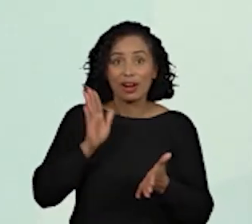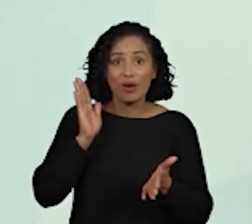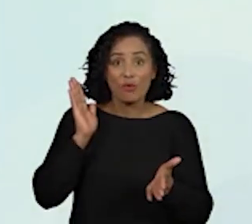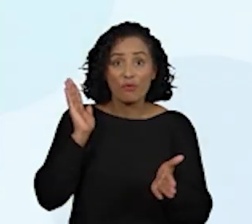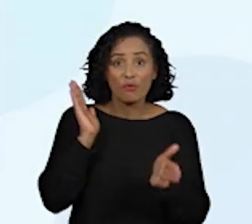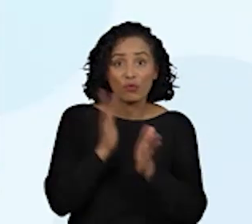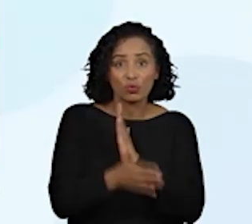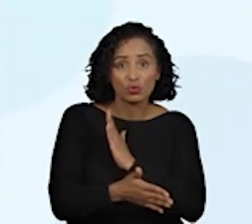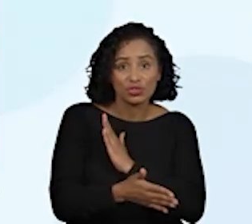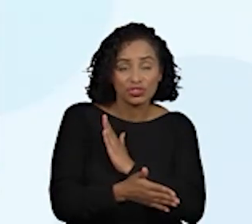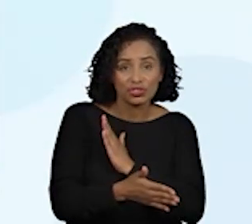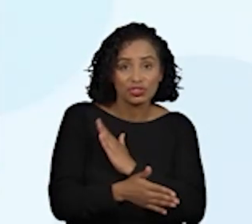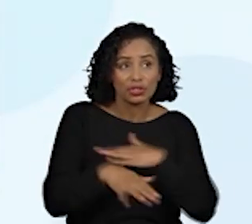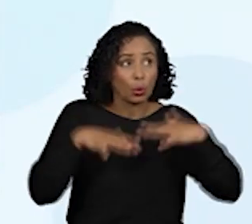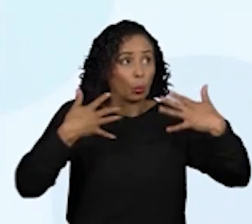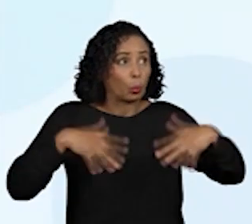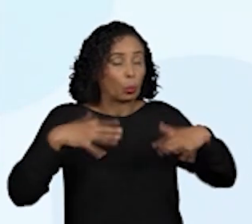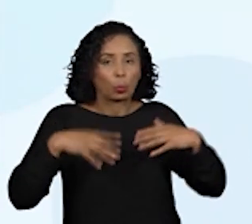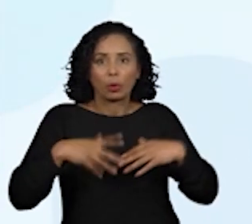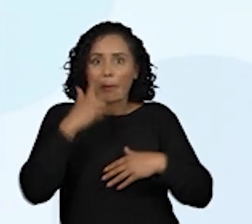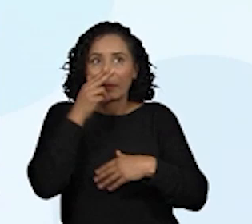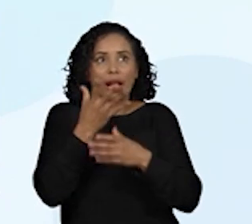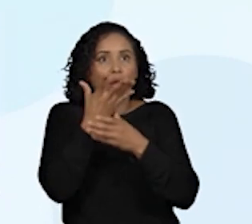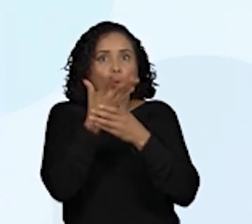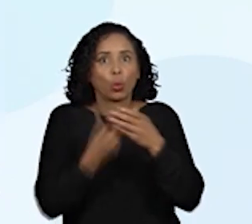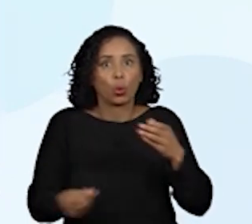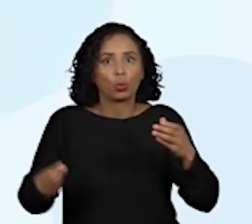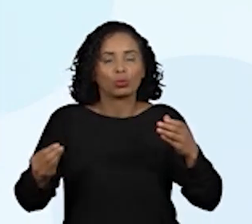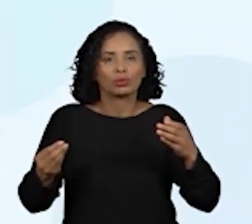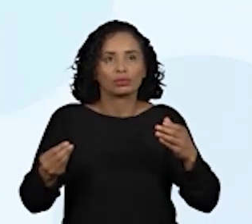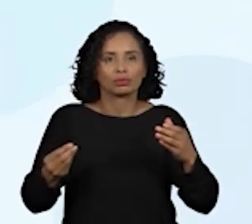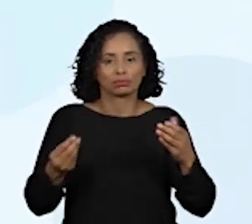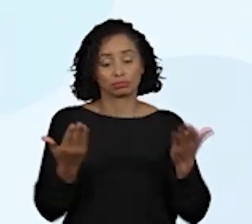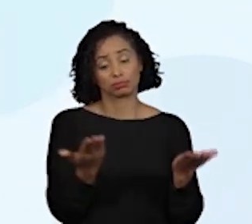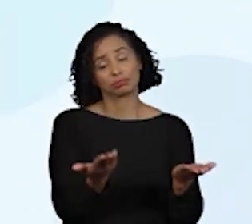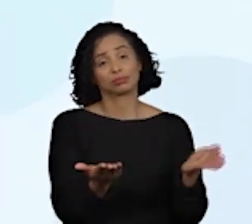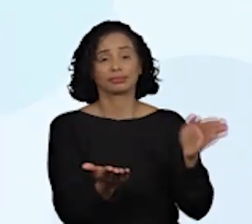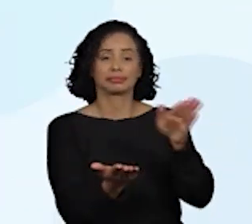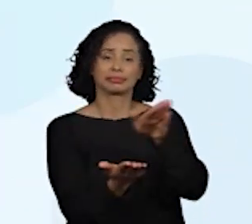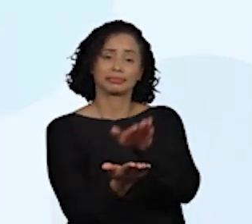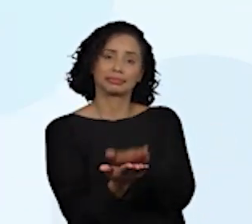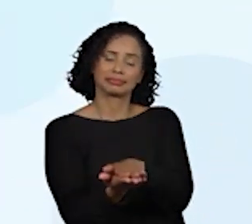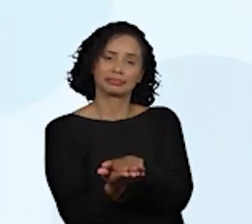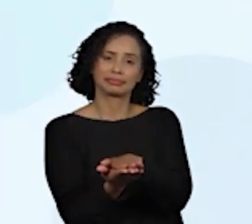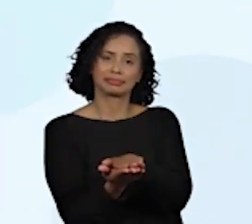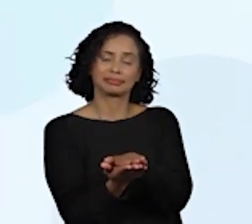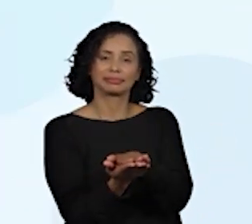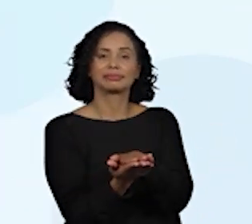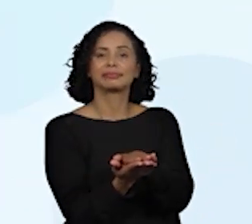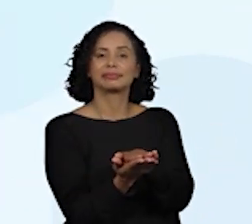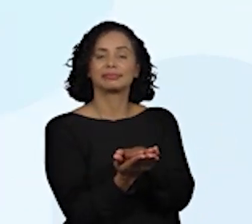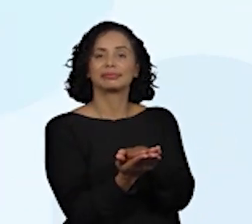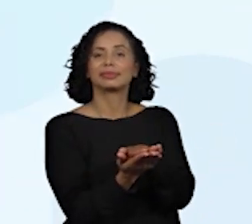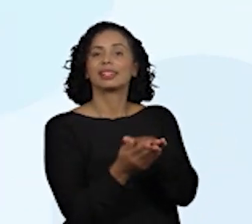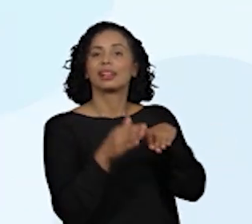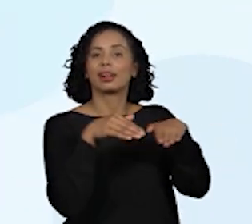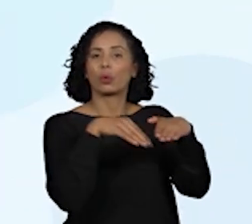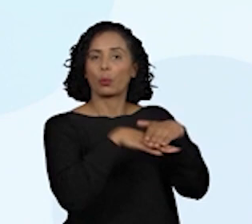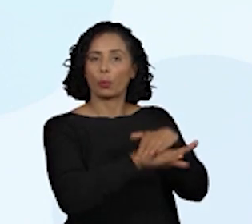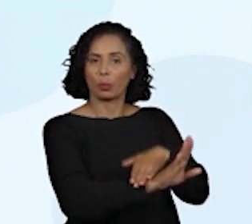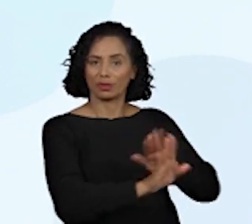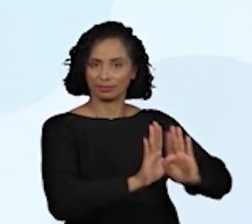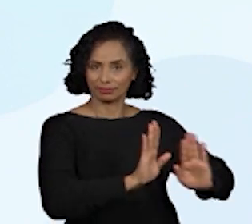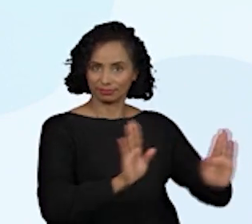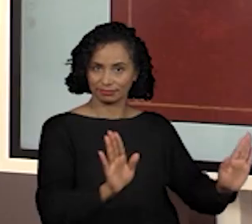correndo, desapareceu. Eu fechei o livro e a aula acabou. Ah, mas é